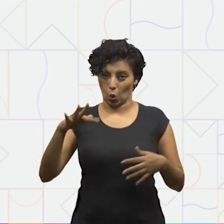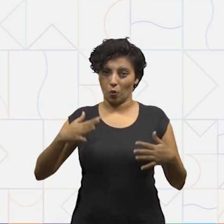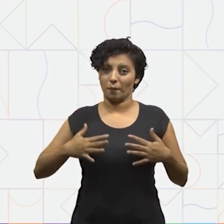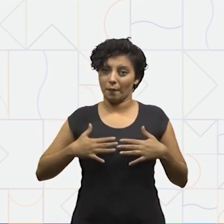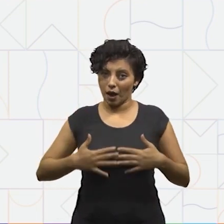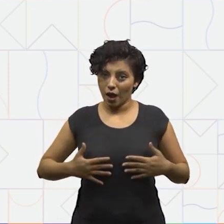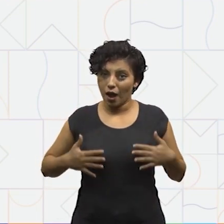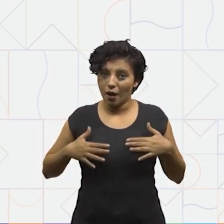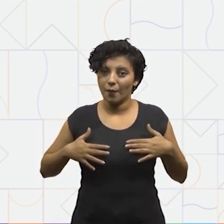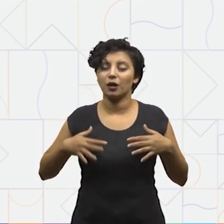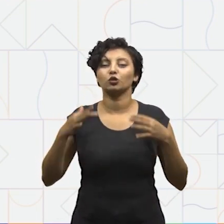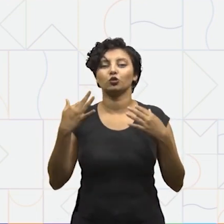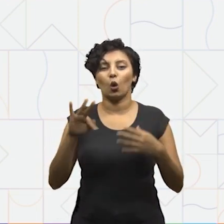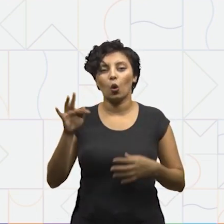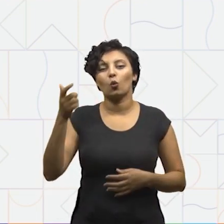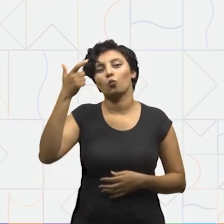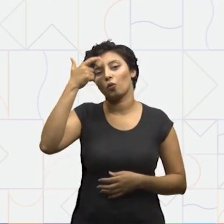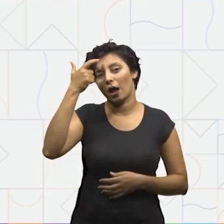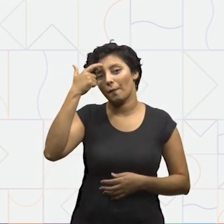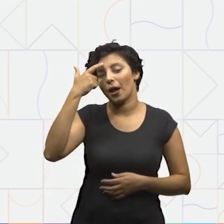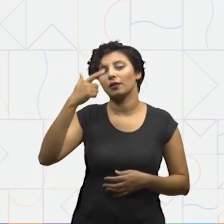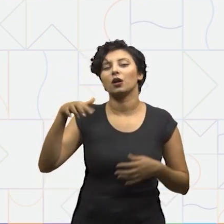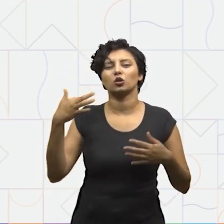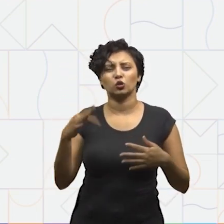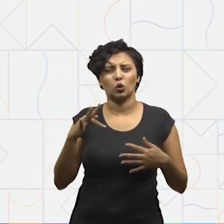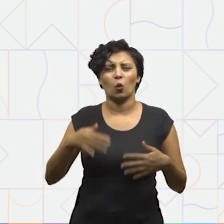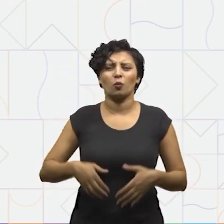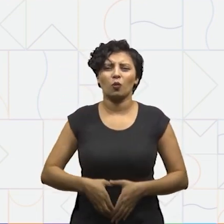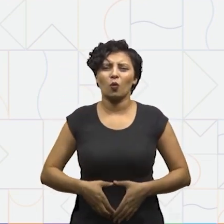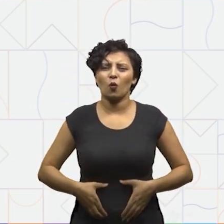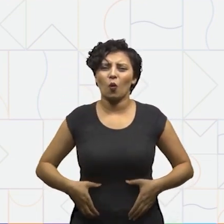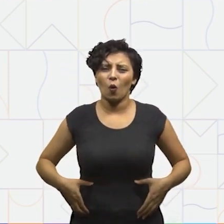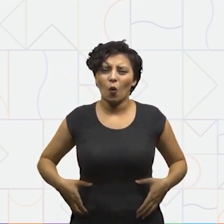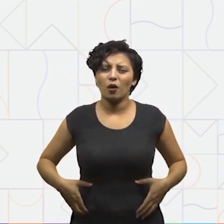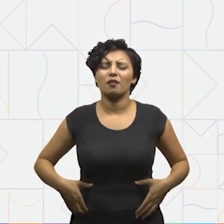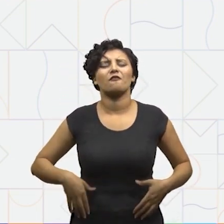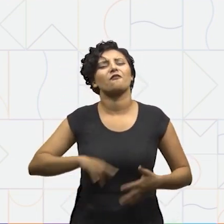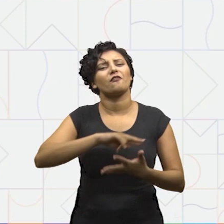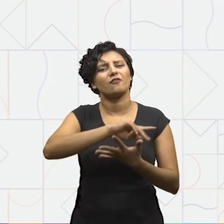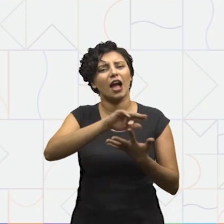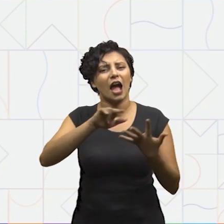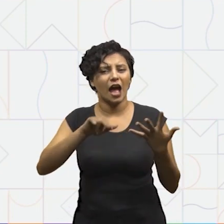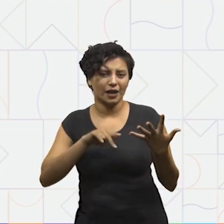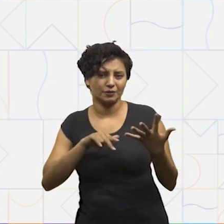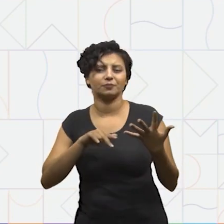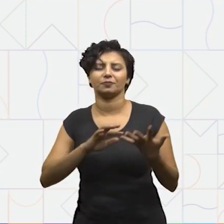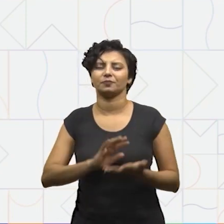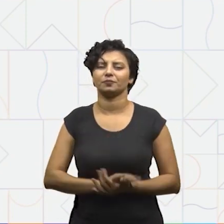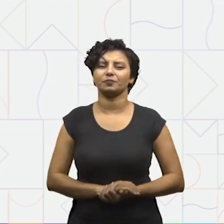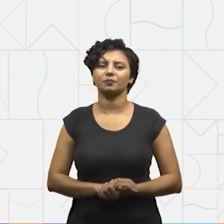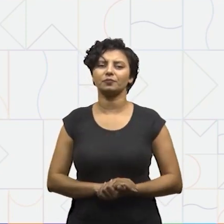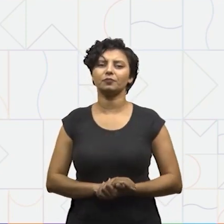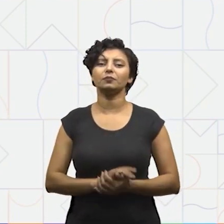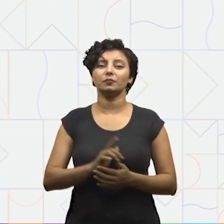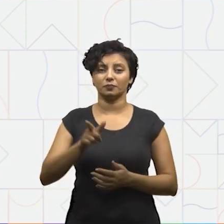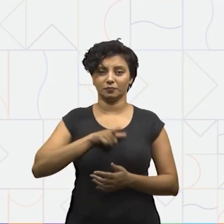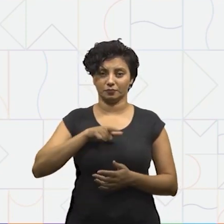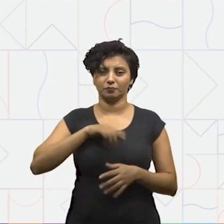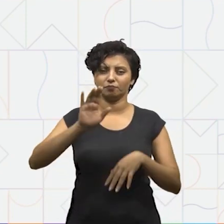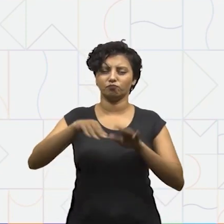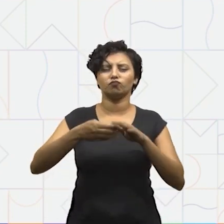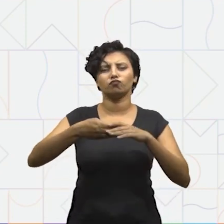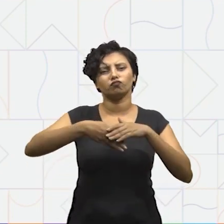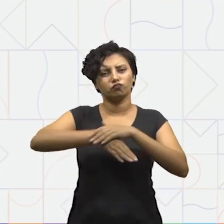dores nas mamas, dores de cabeça e cólicas, entre outros sintomas.